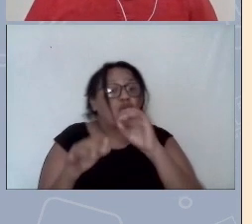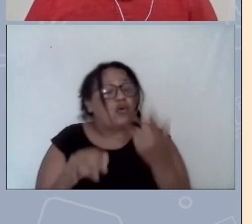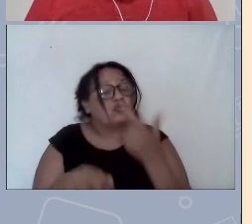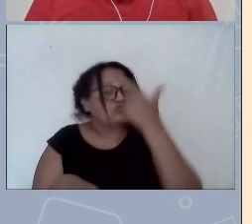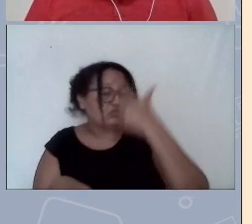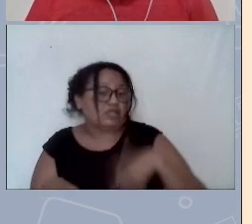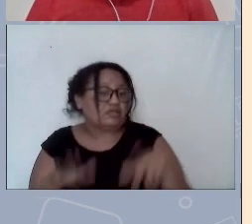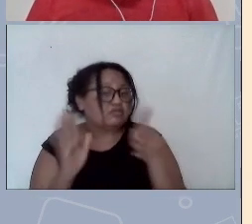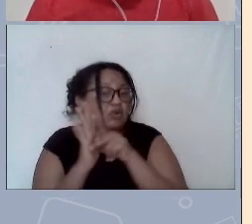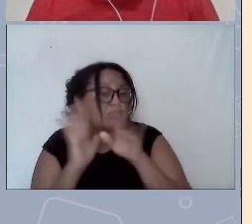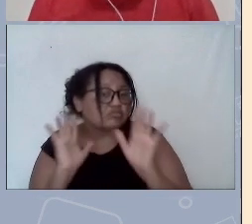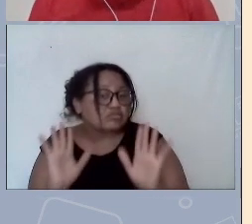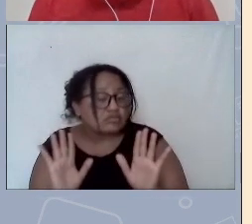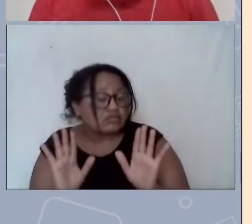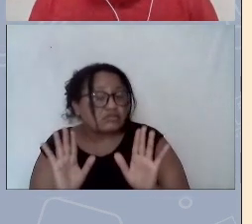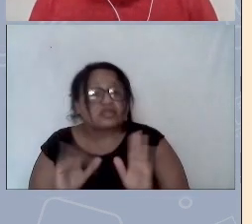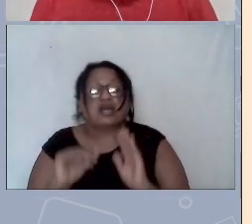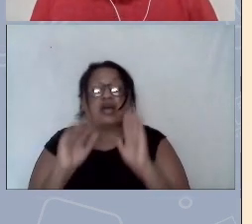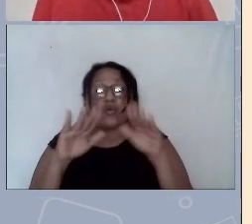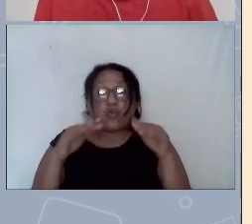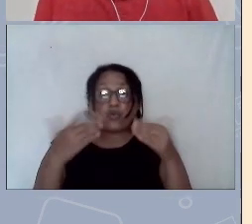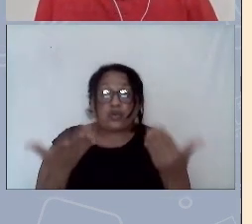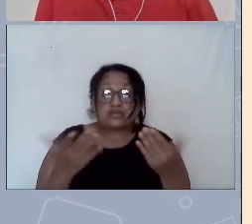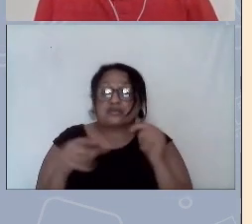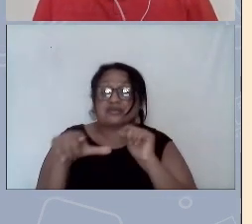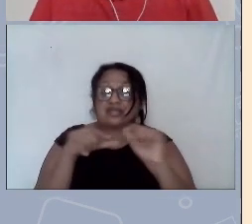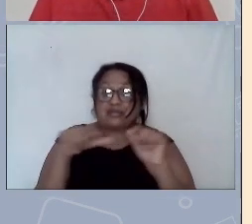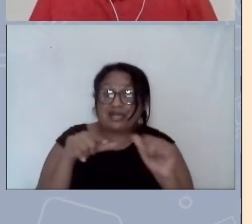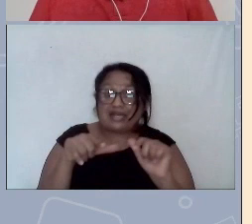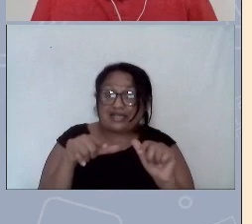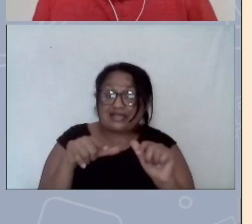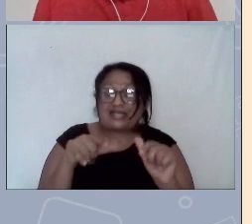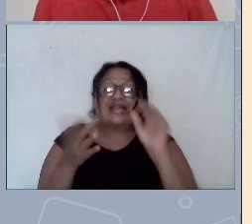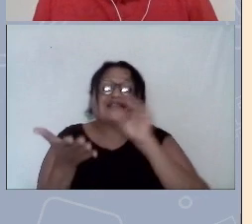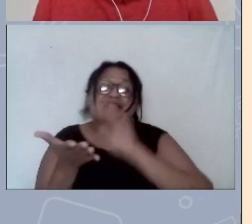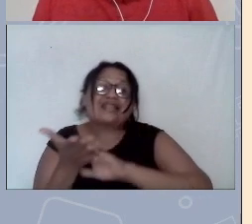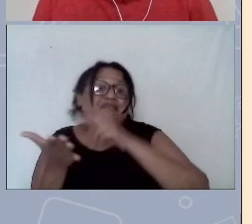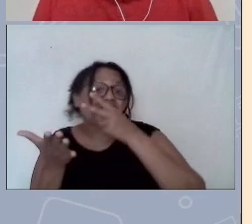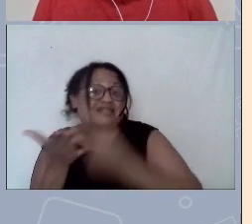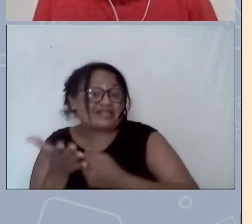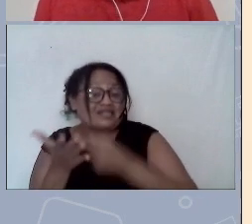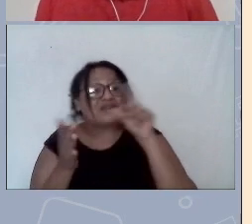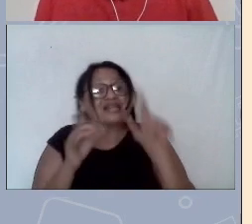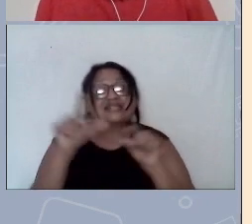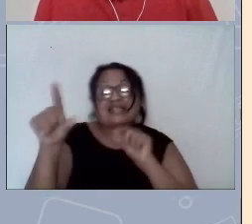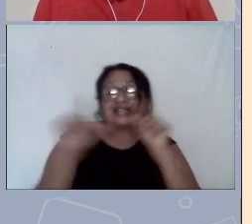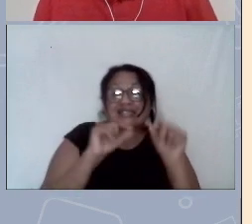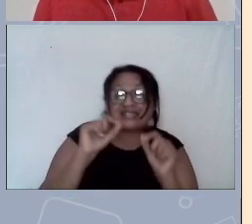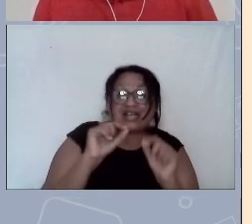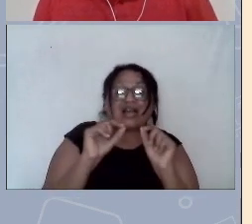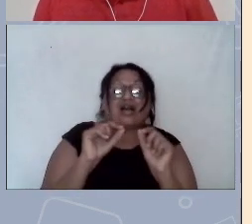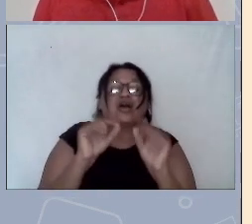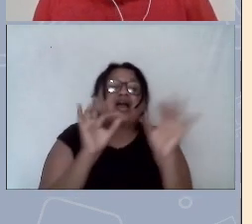enquanto trabalha tanto a interpretação e a seleção quanto a ordenação de fatos